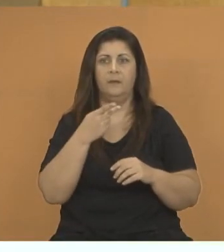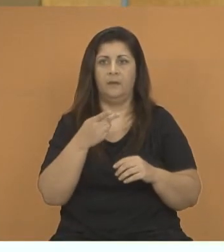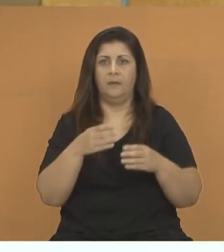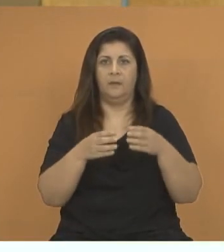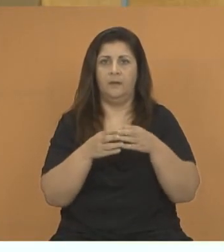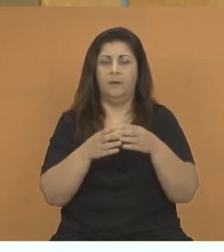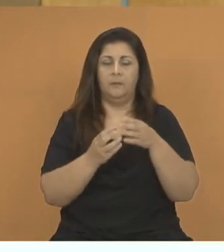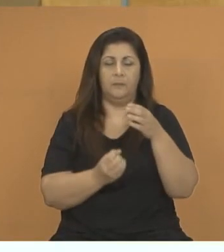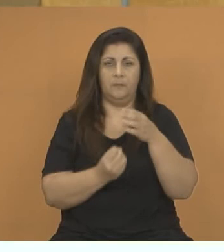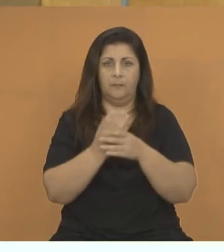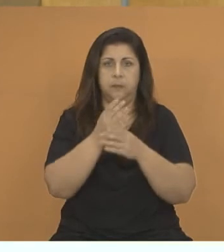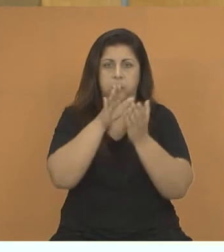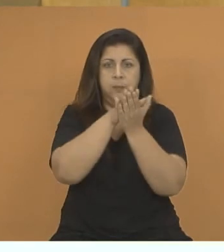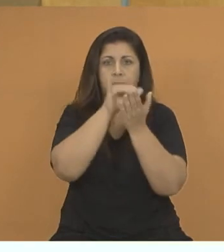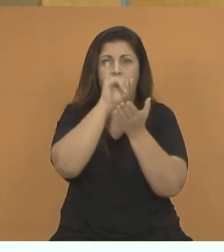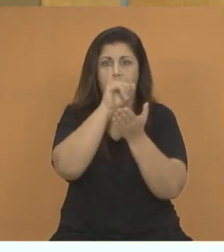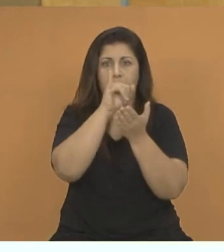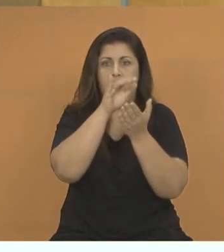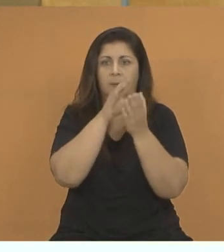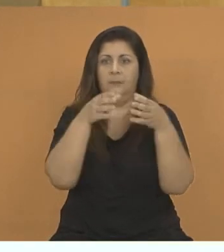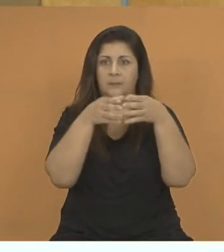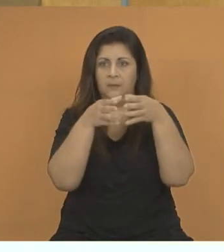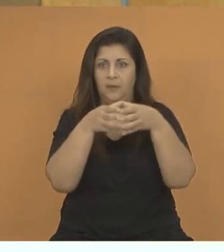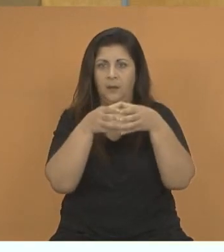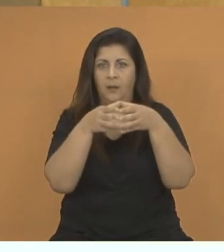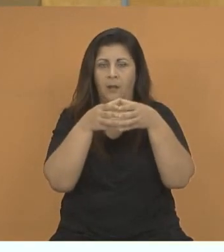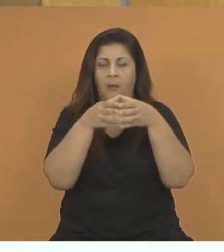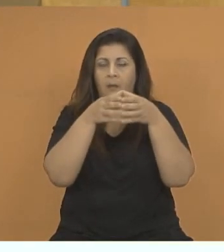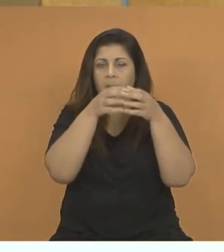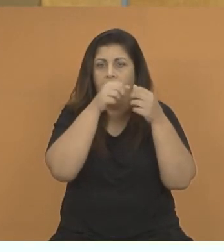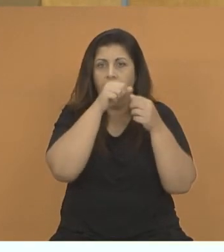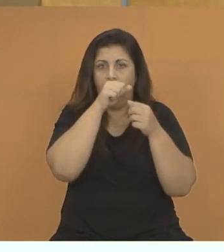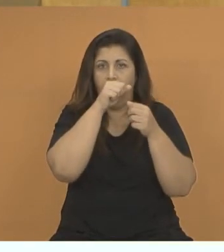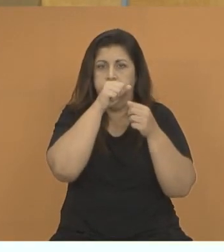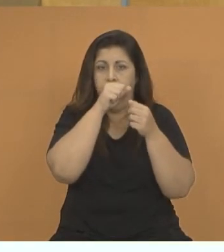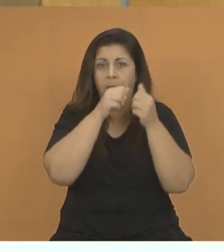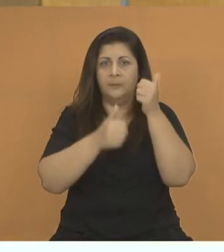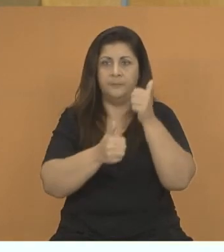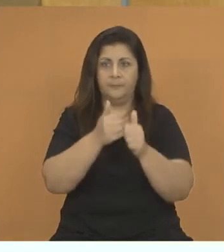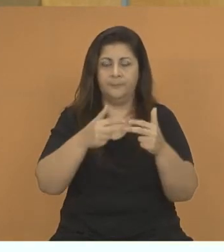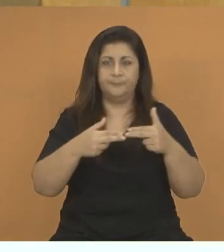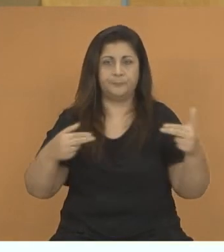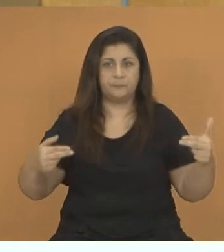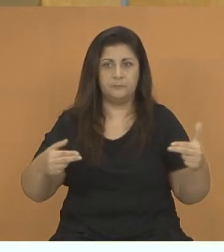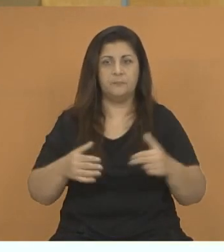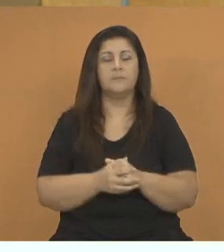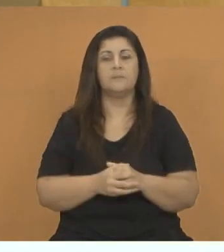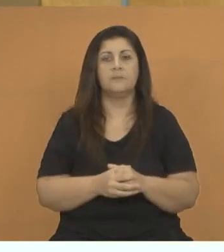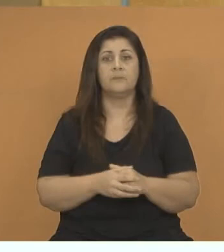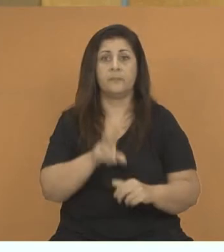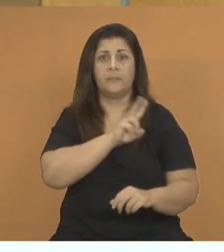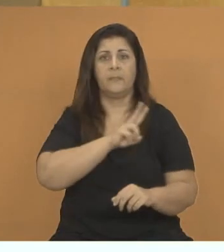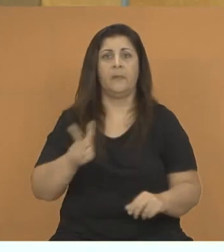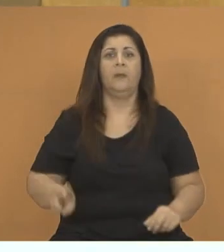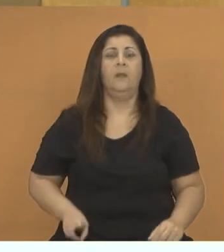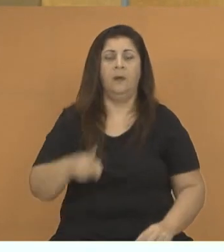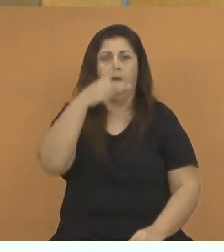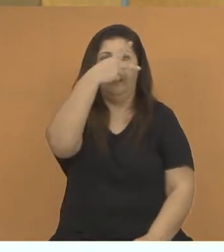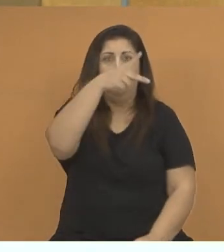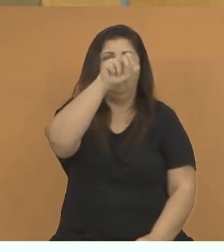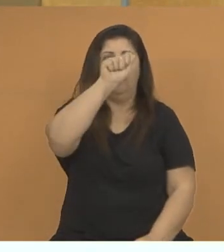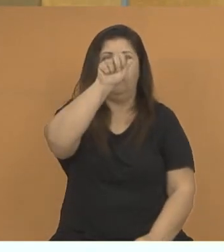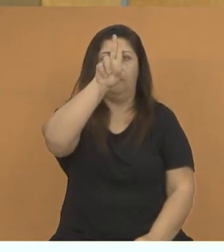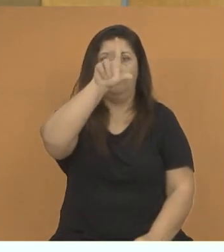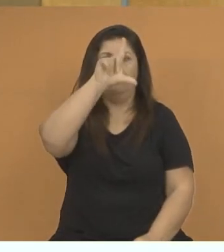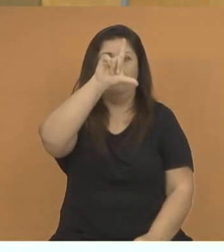do município de Jacareí, da Frente Popular de Esporte e da Outras Providências. Autor, vereador Paulinho dos